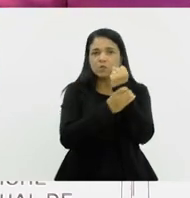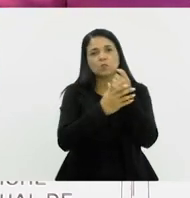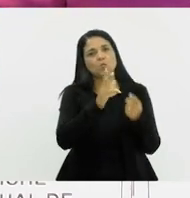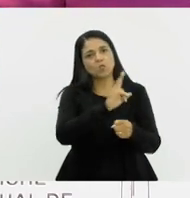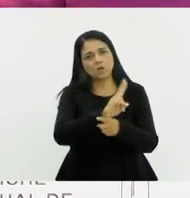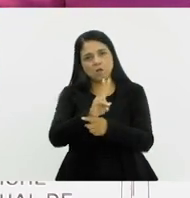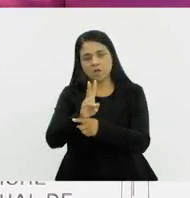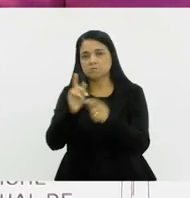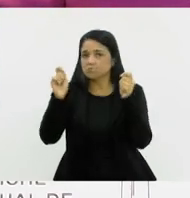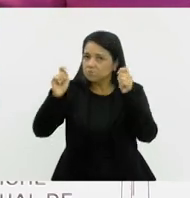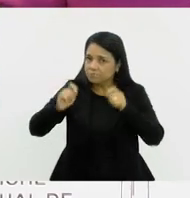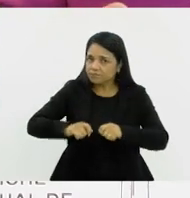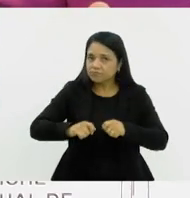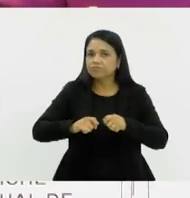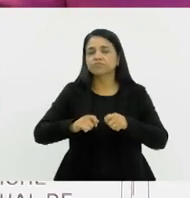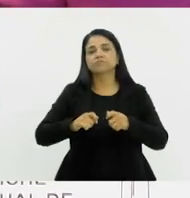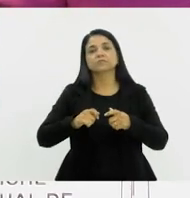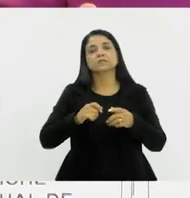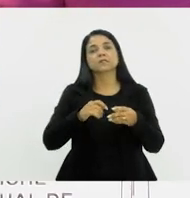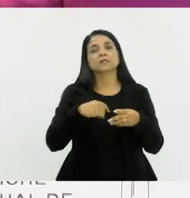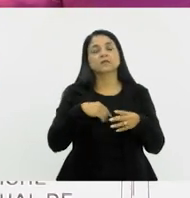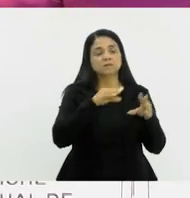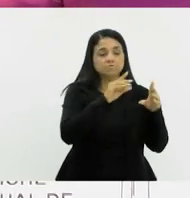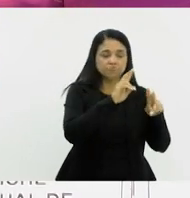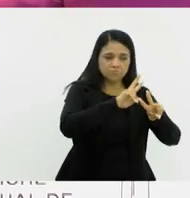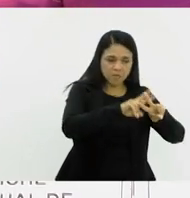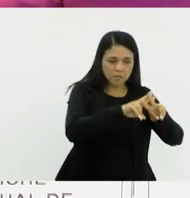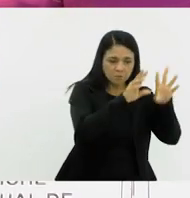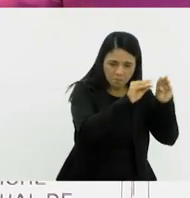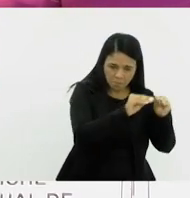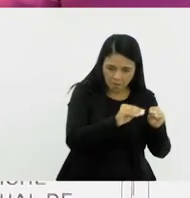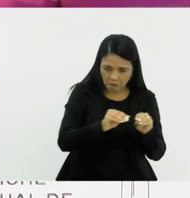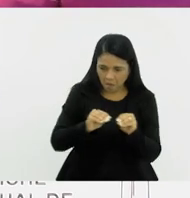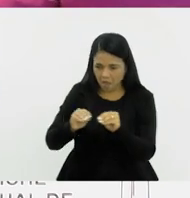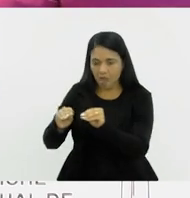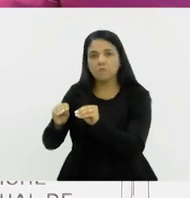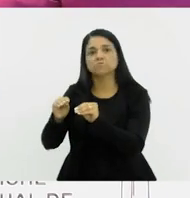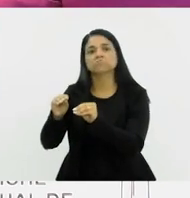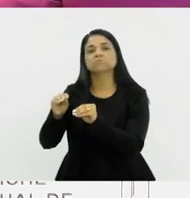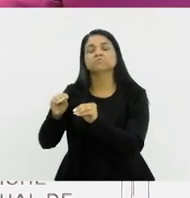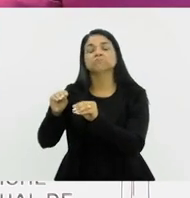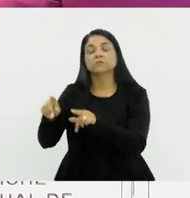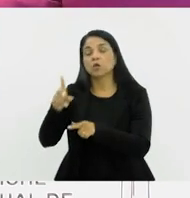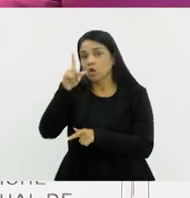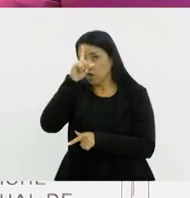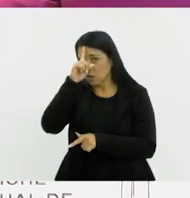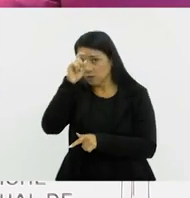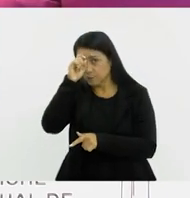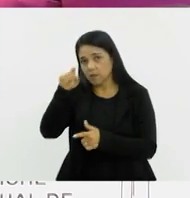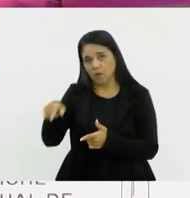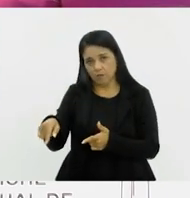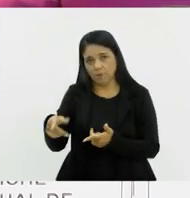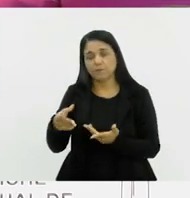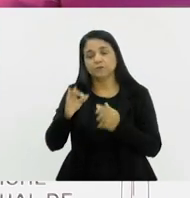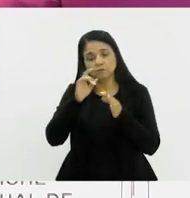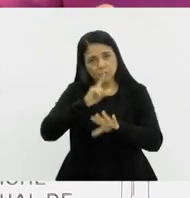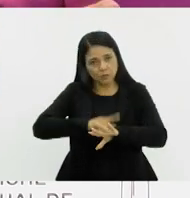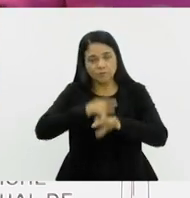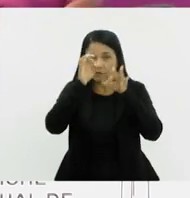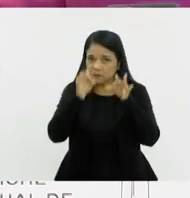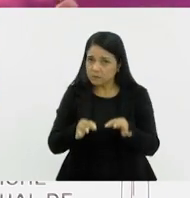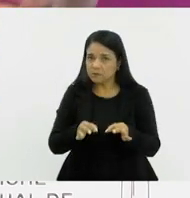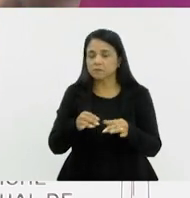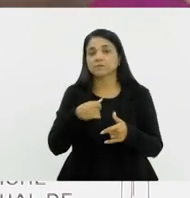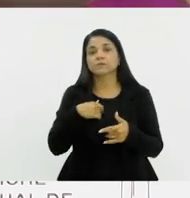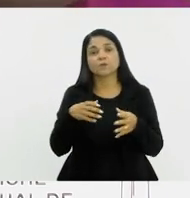que permita que ele saia dessa unidade e receba o cuidado devido no tempo certo, oportunamente, né, como diz. Vai ter um núcleo